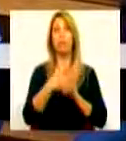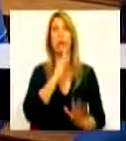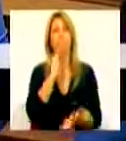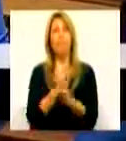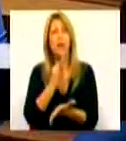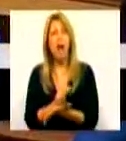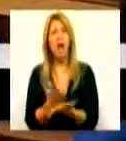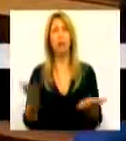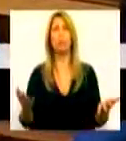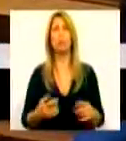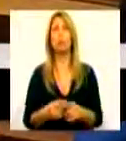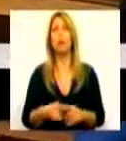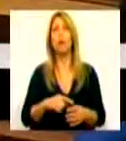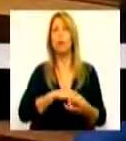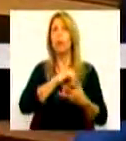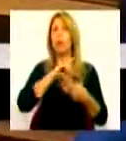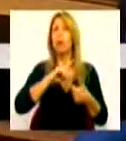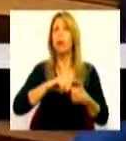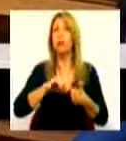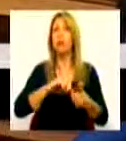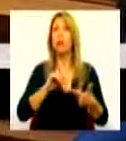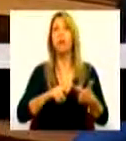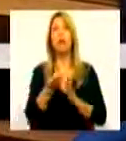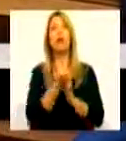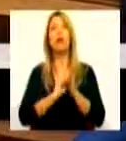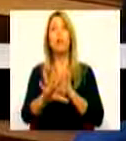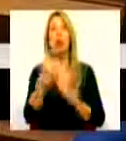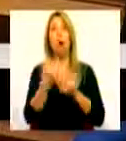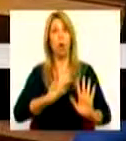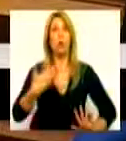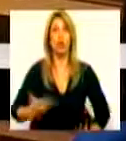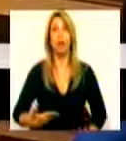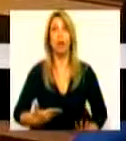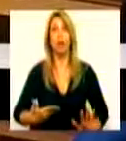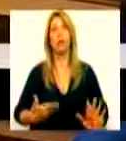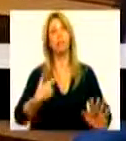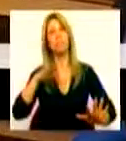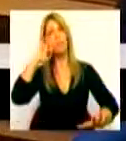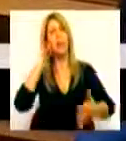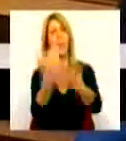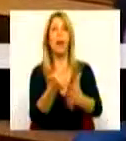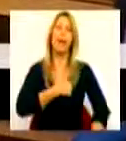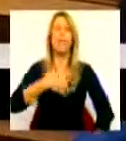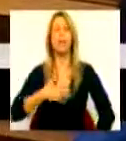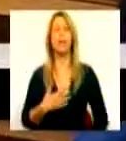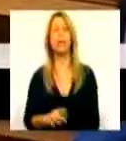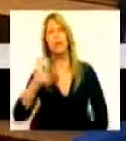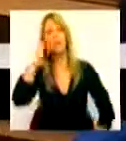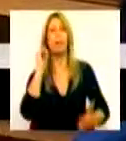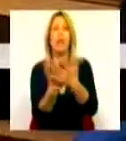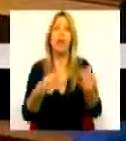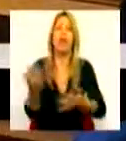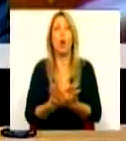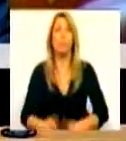feriados, no que se refere à restituição de alguns direitos, são prejudiciais para as empresas e prejudicam a economia. Enfim,